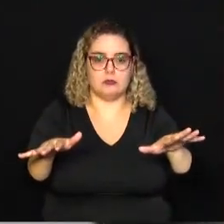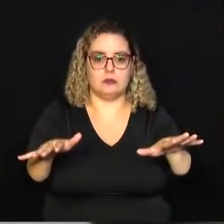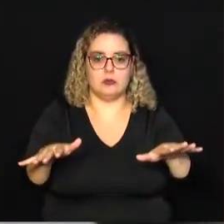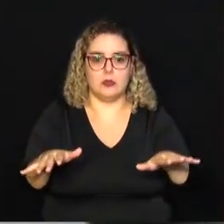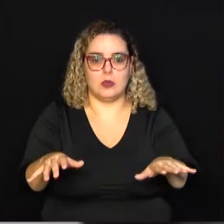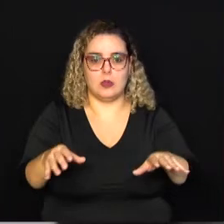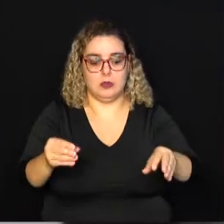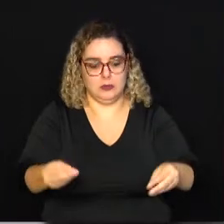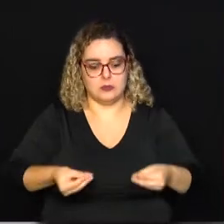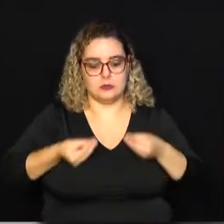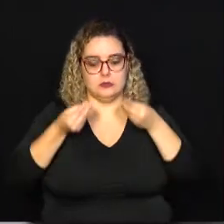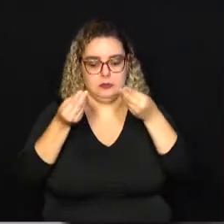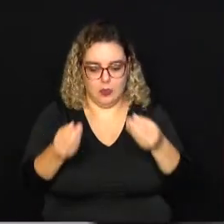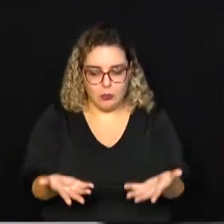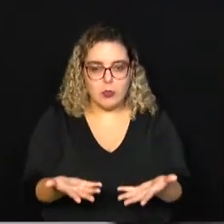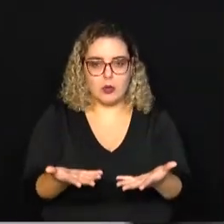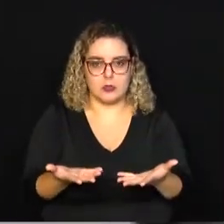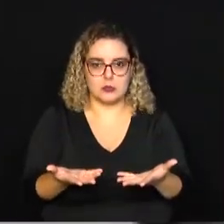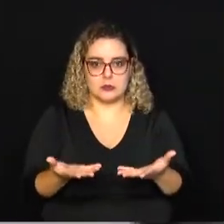postas, né?